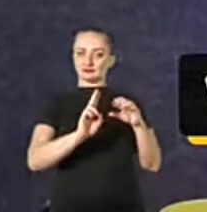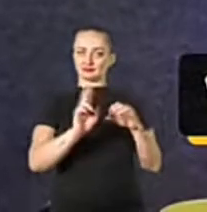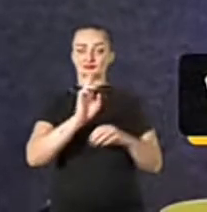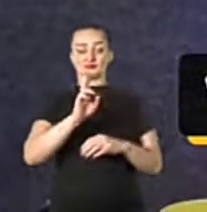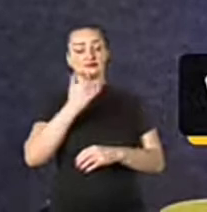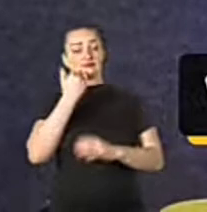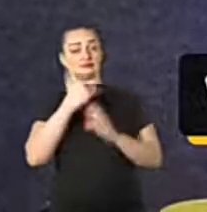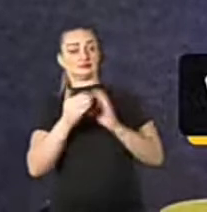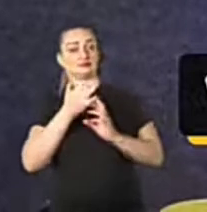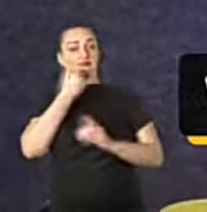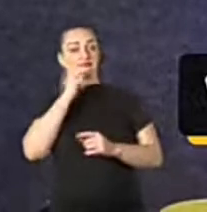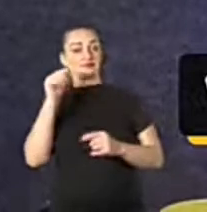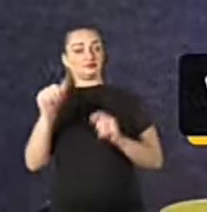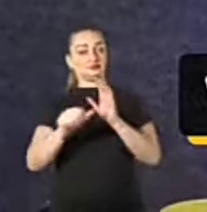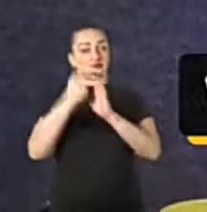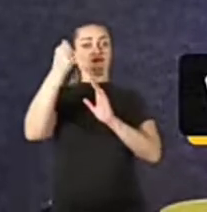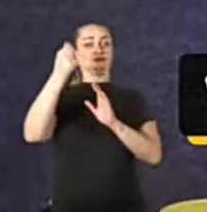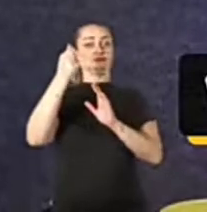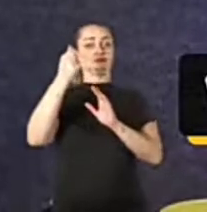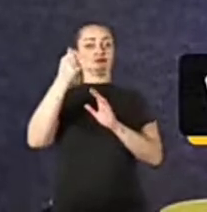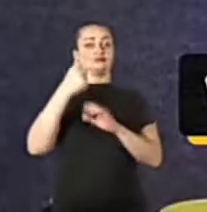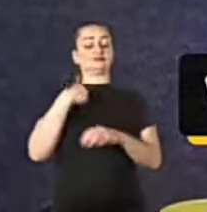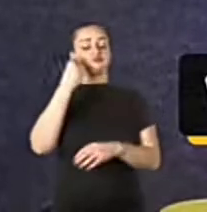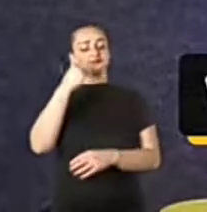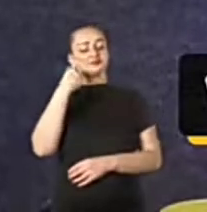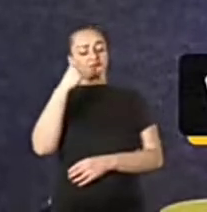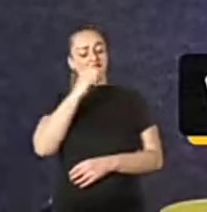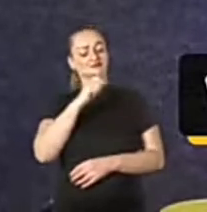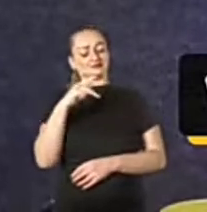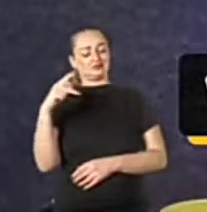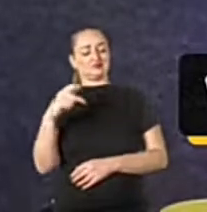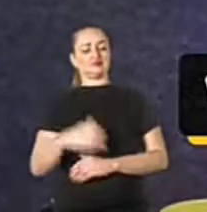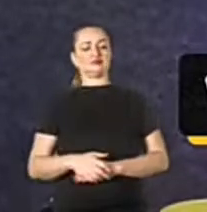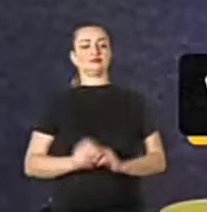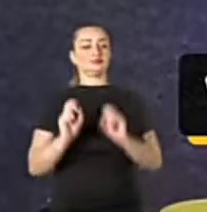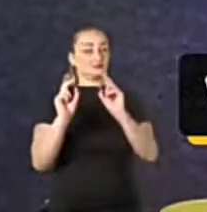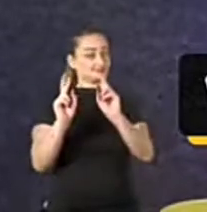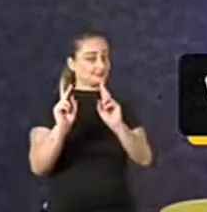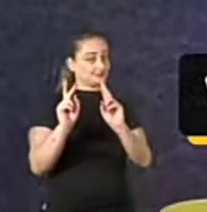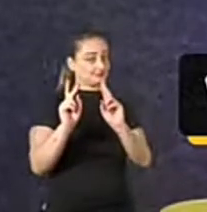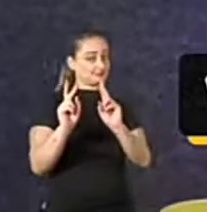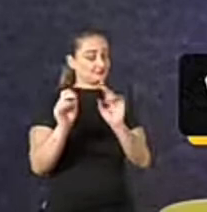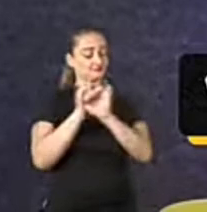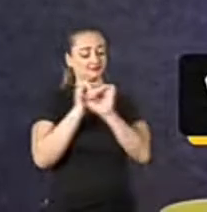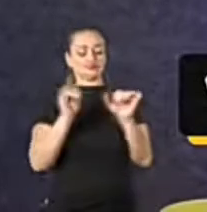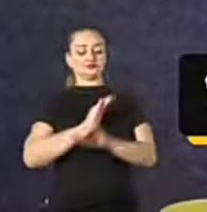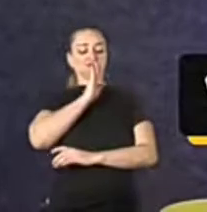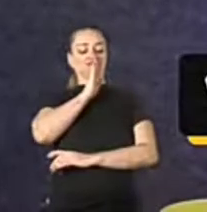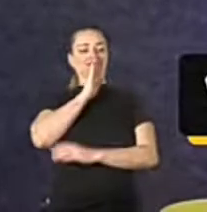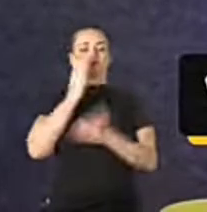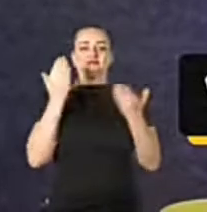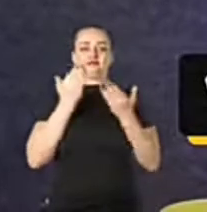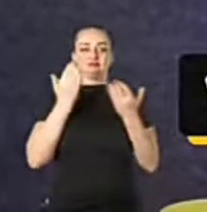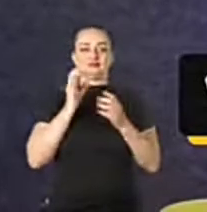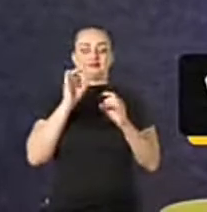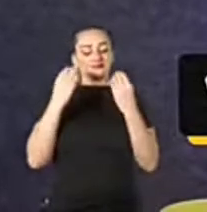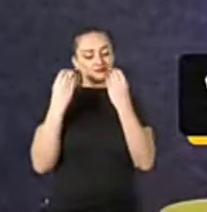para você estar entre os primeiros a experimentar este aplicativo Ok eu não e a respeito só